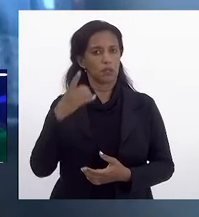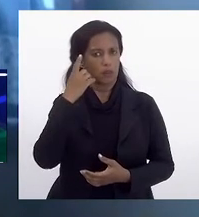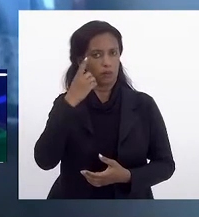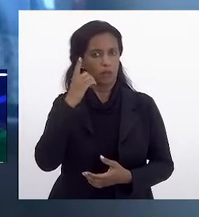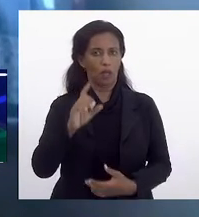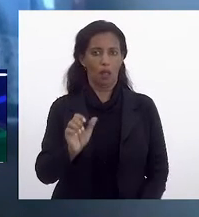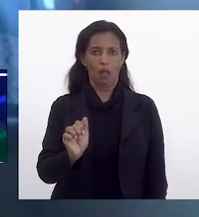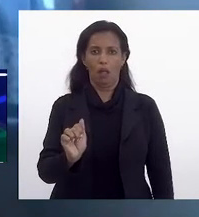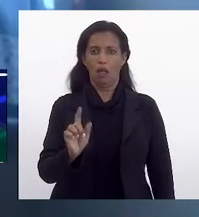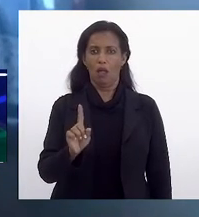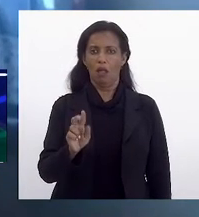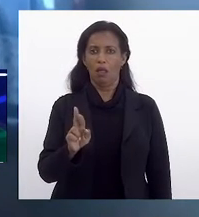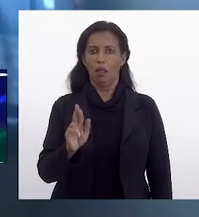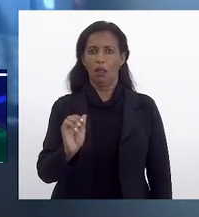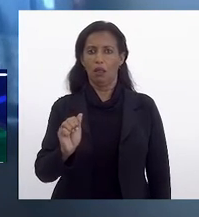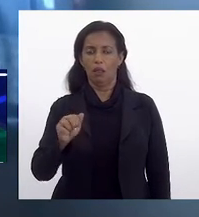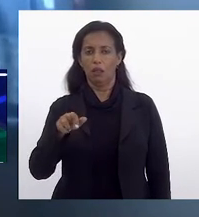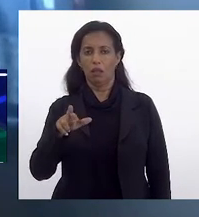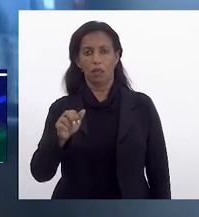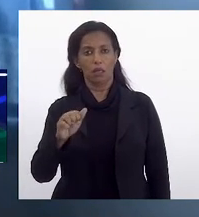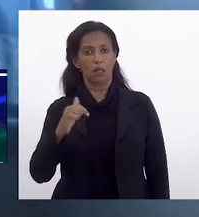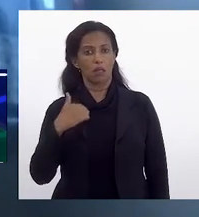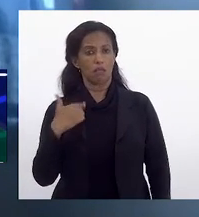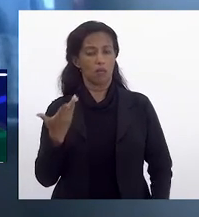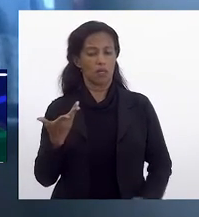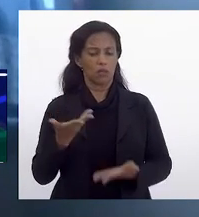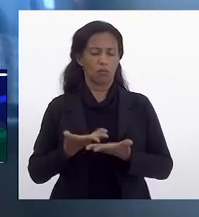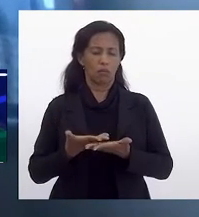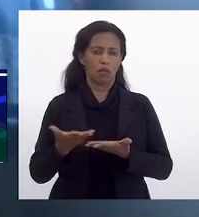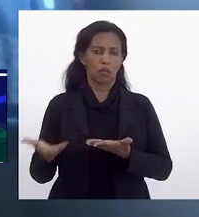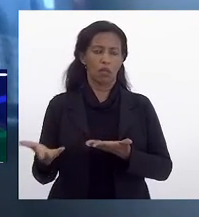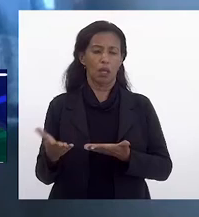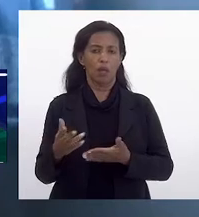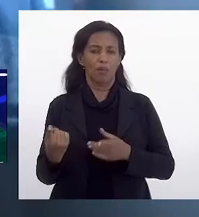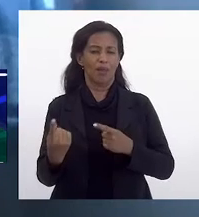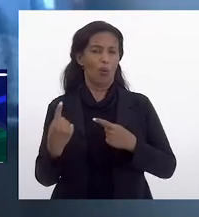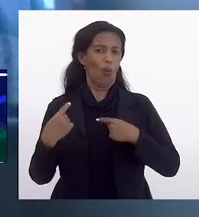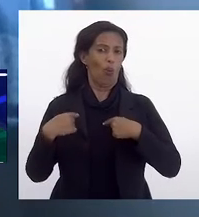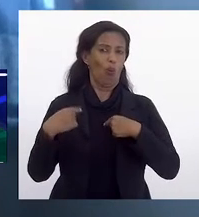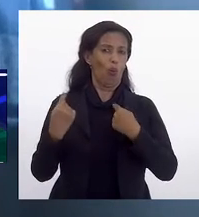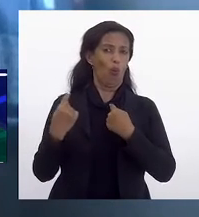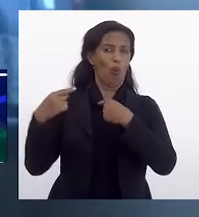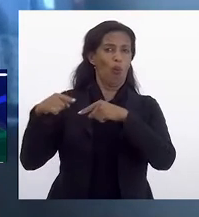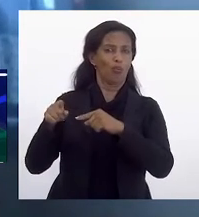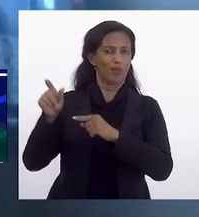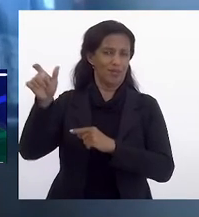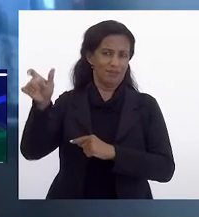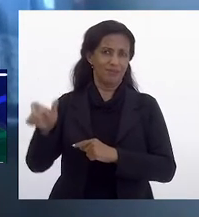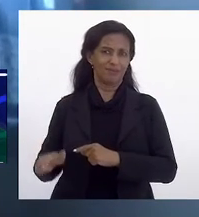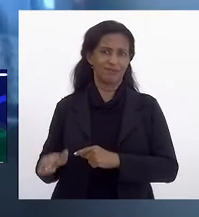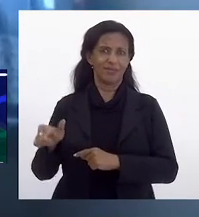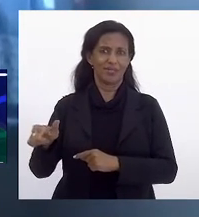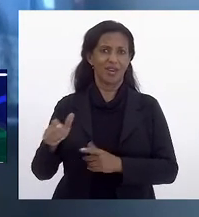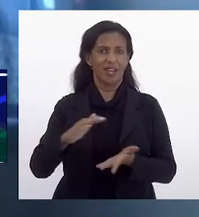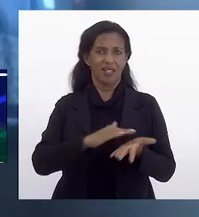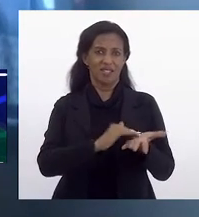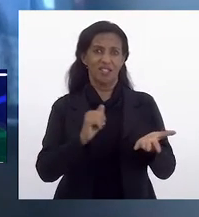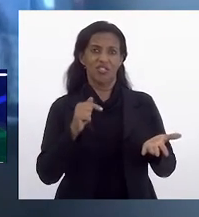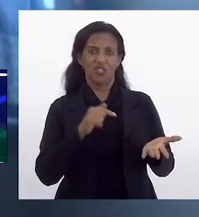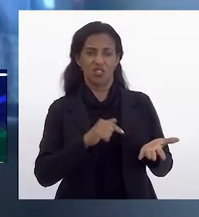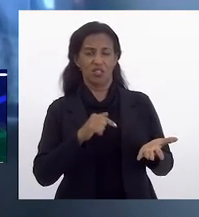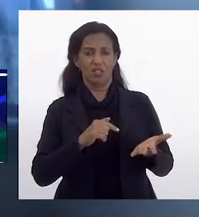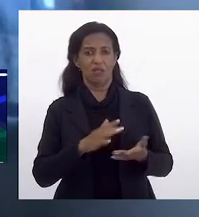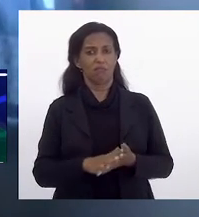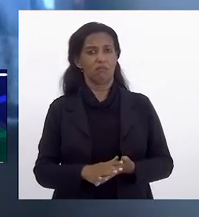Baltazar, mas eu quero aqui encaminhar uma posição contrária a essa extinção, inclusive